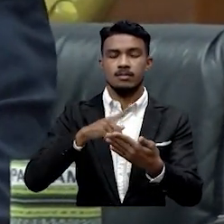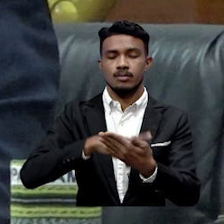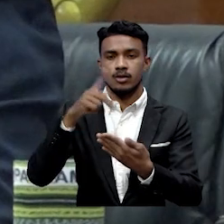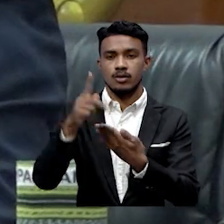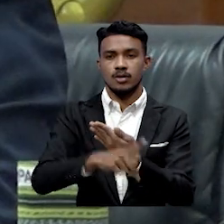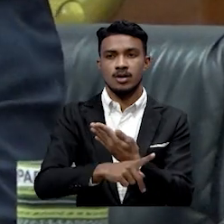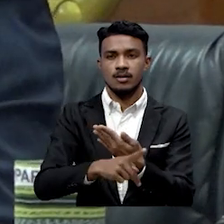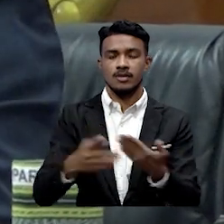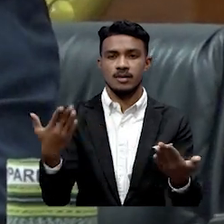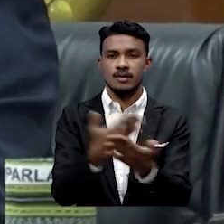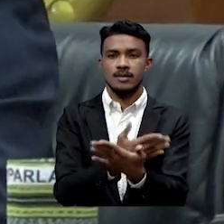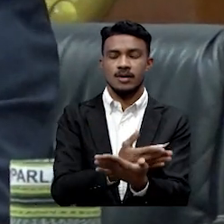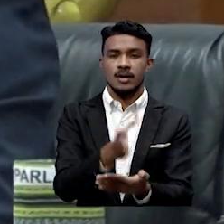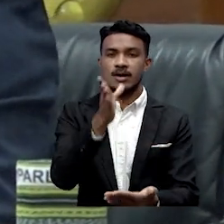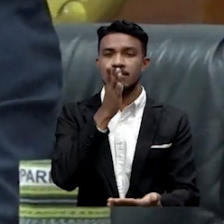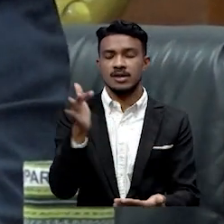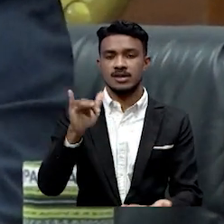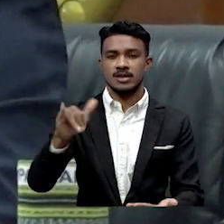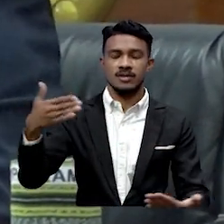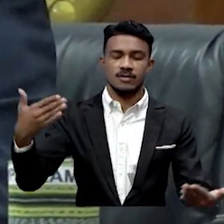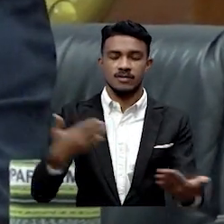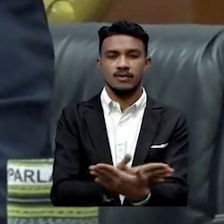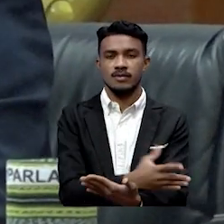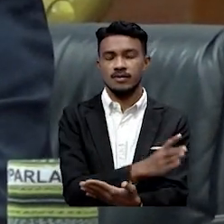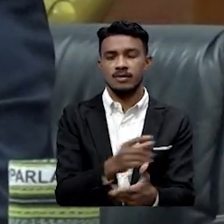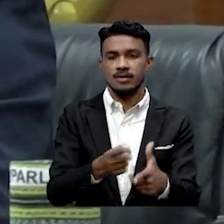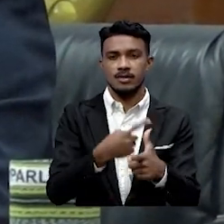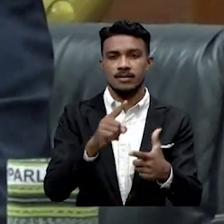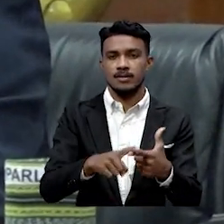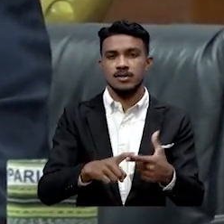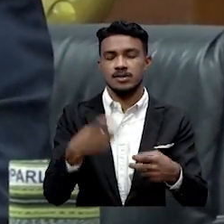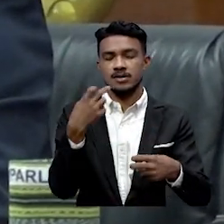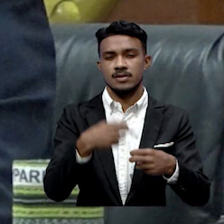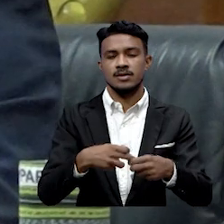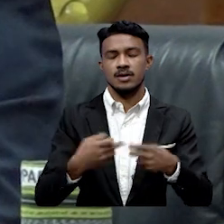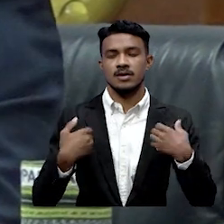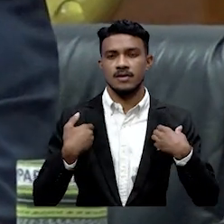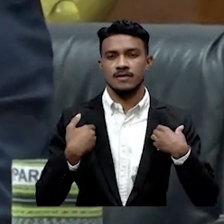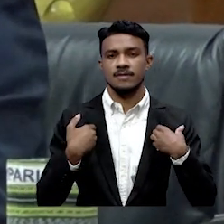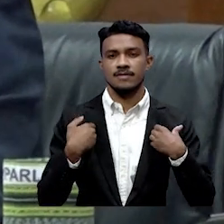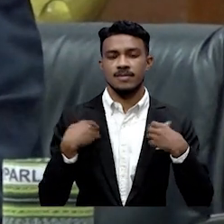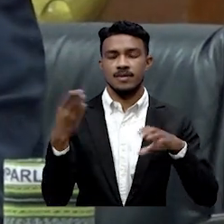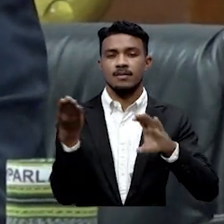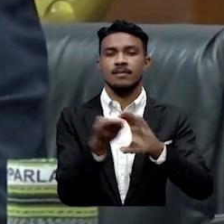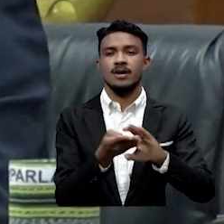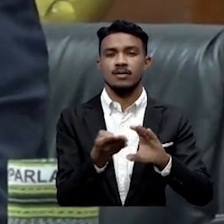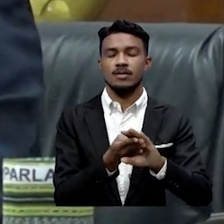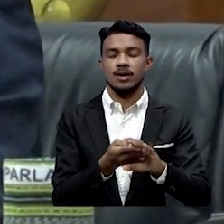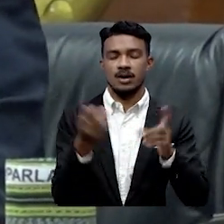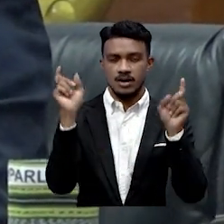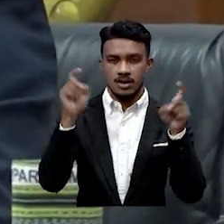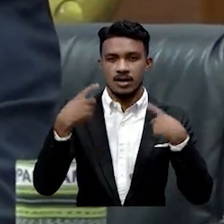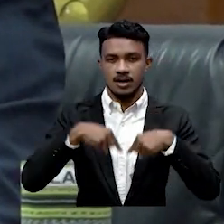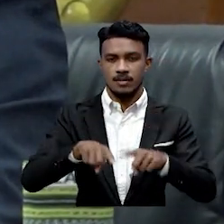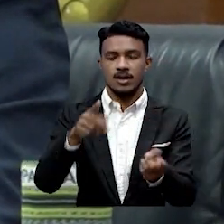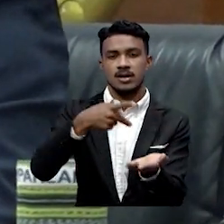fun ne be unen pagamento se halo. Agora a questão de angata que banco maka tem que ba fal hal pagamento